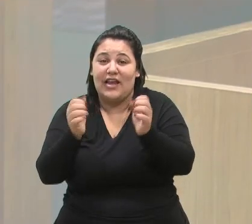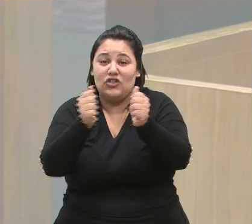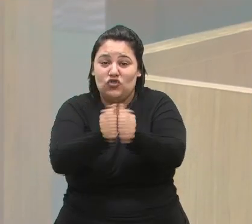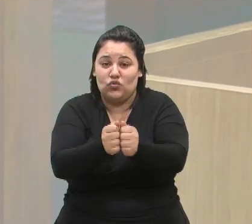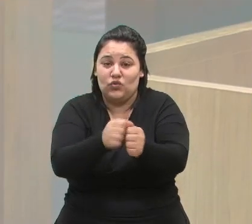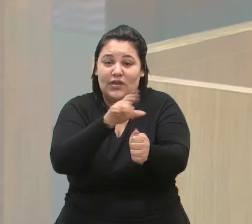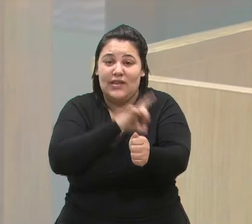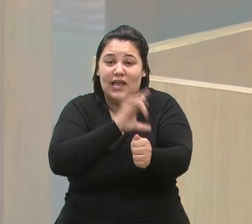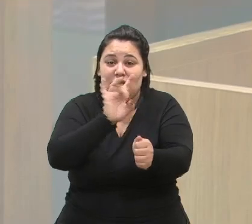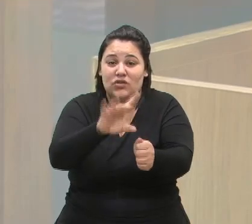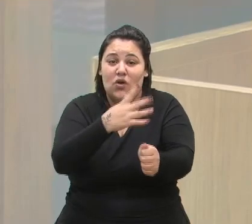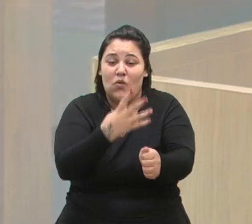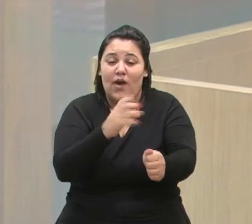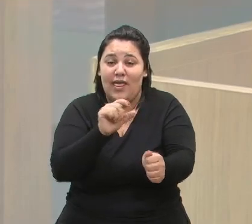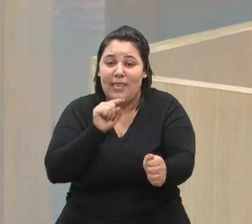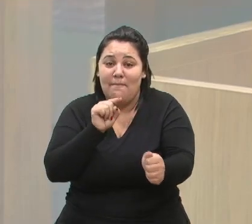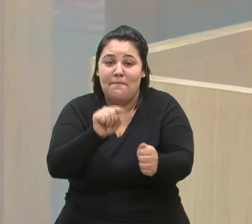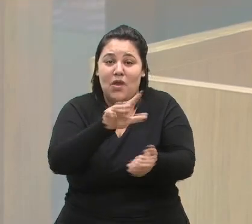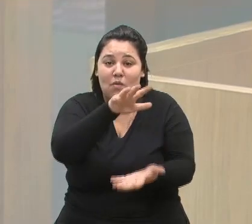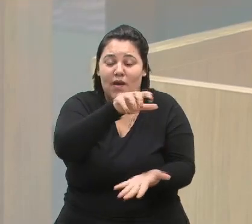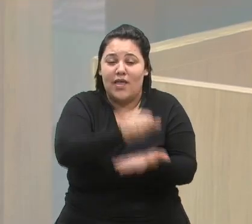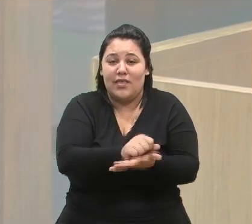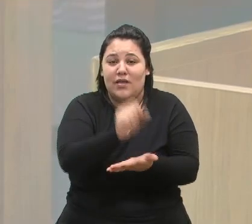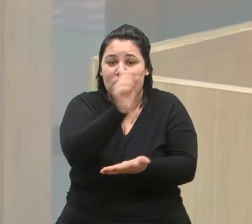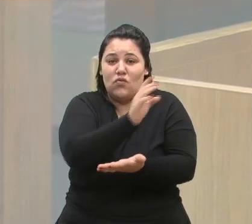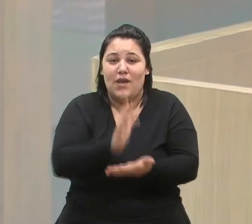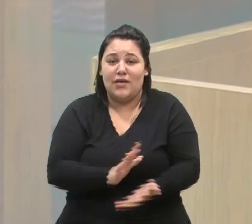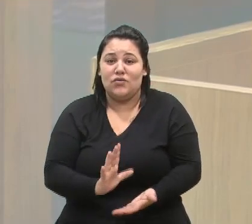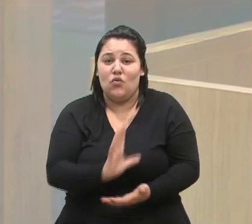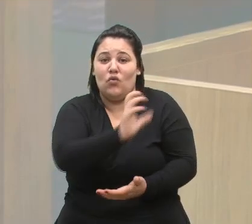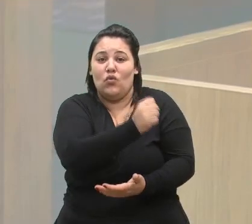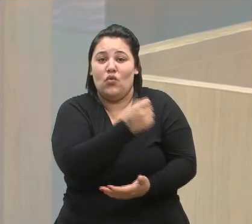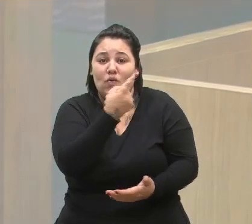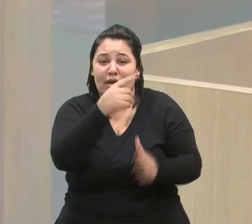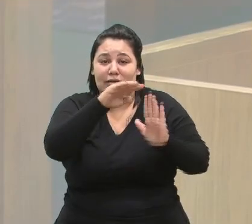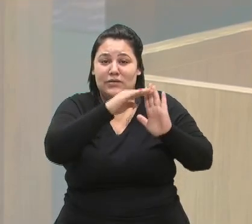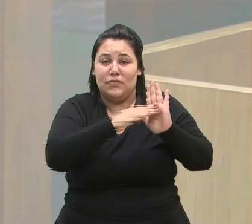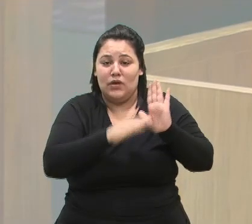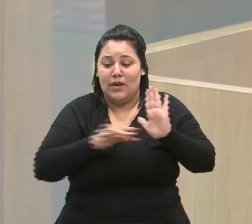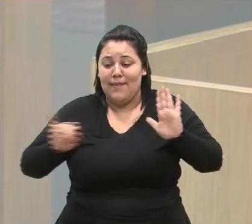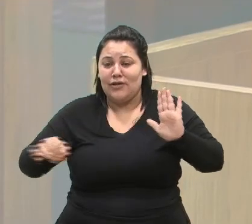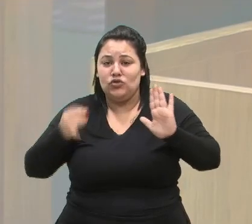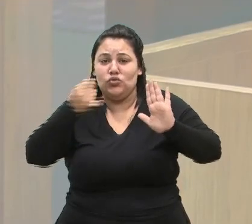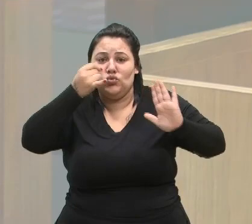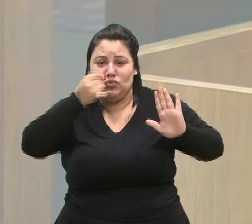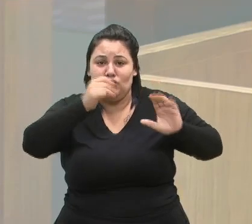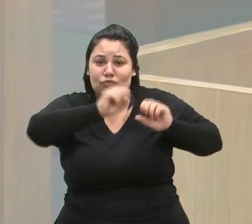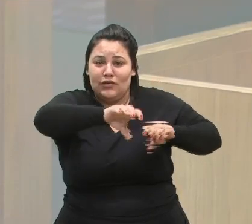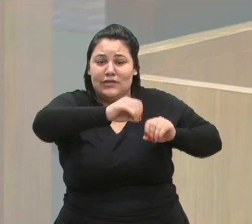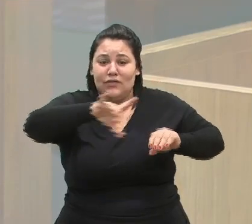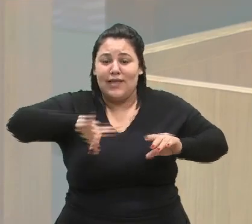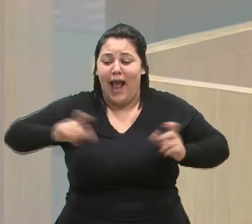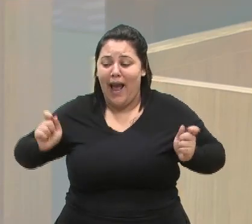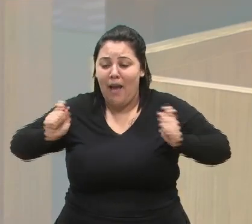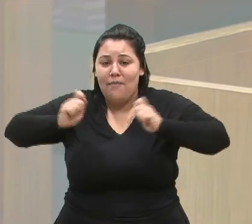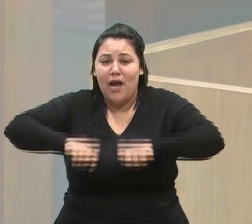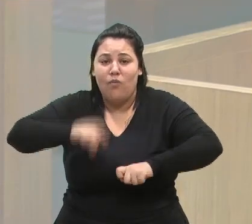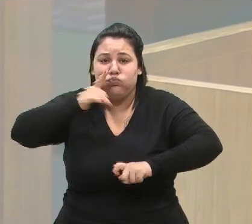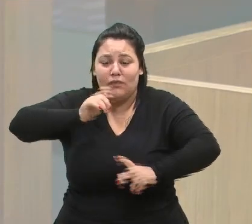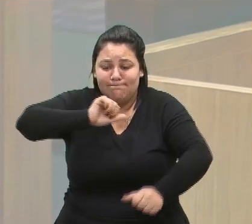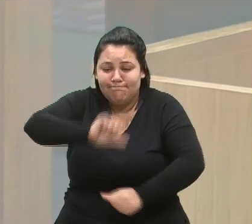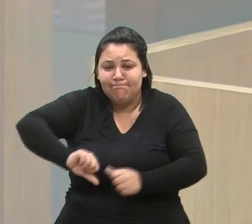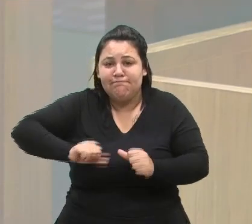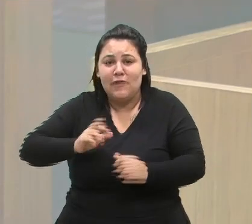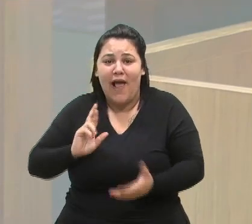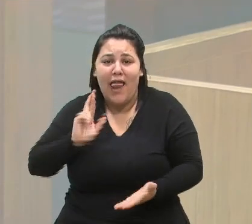apenas 40 mil matrículas no Brasil. O programa Juros pela Educação tem o potencial de mudar esta realidade e,